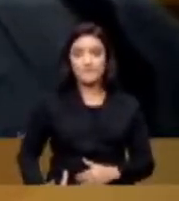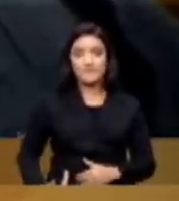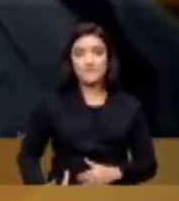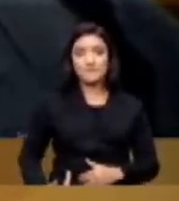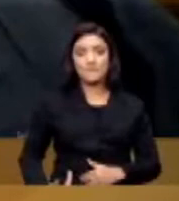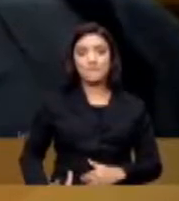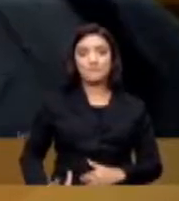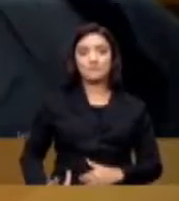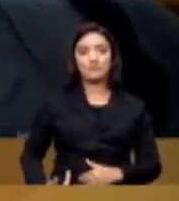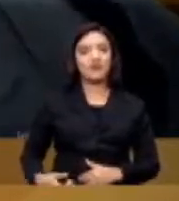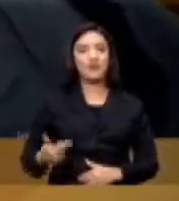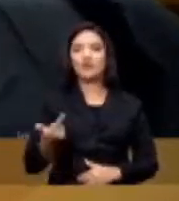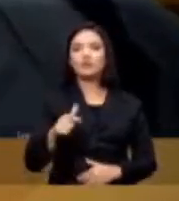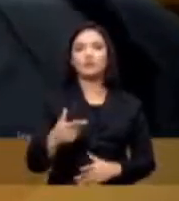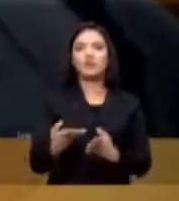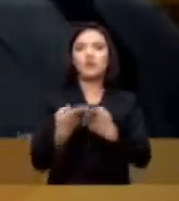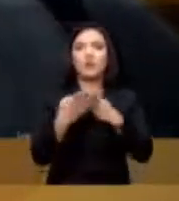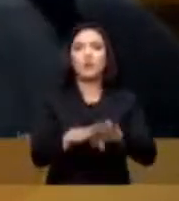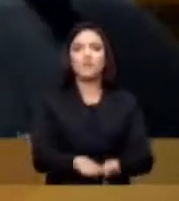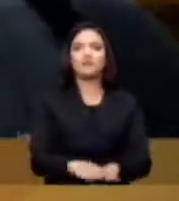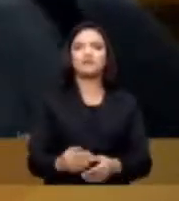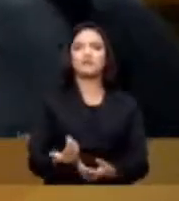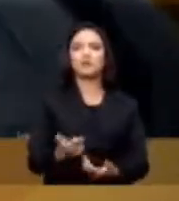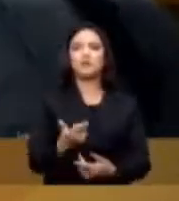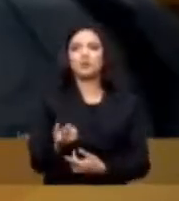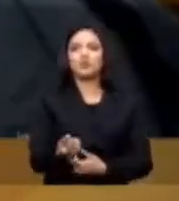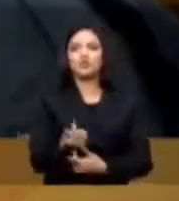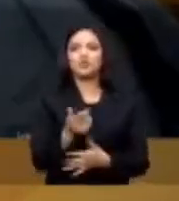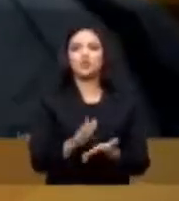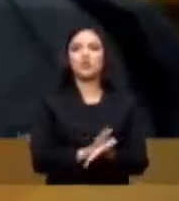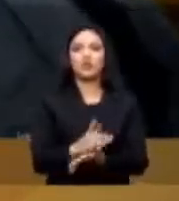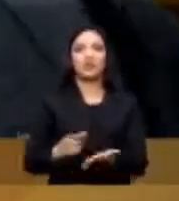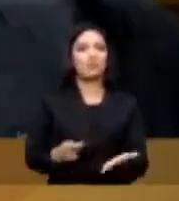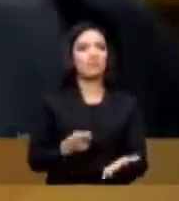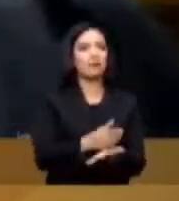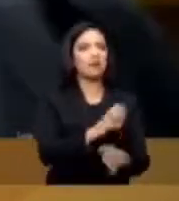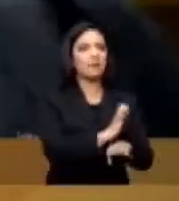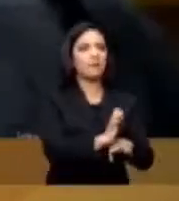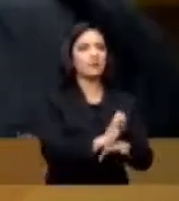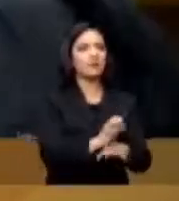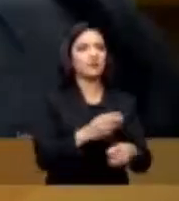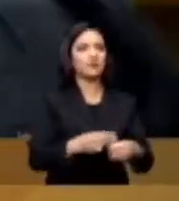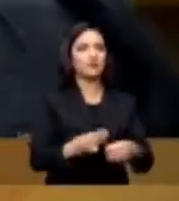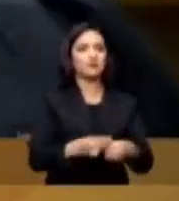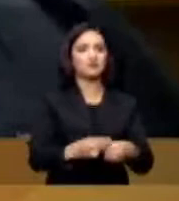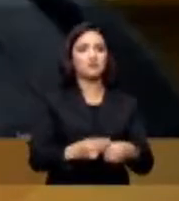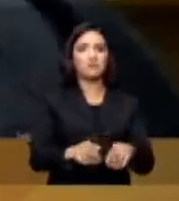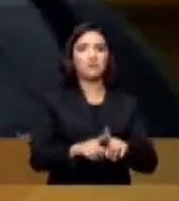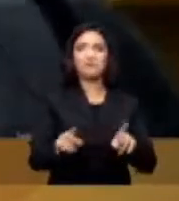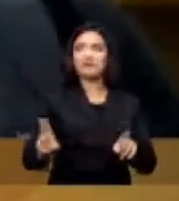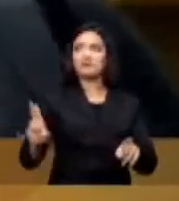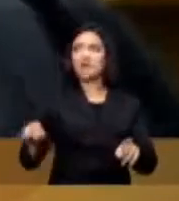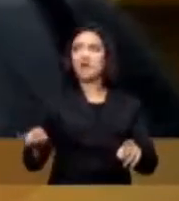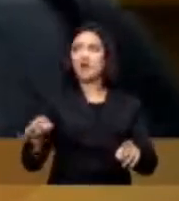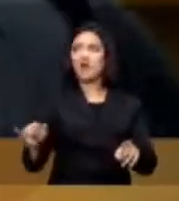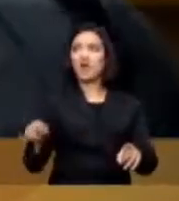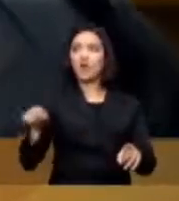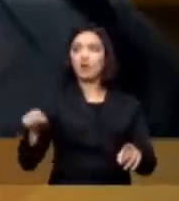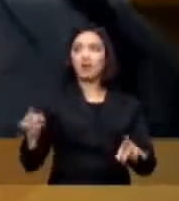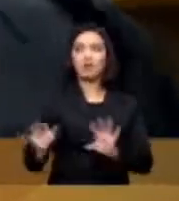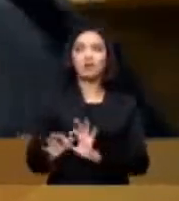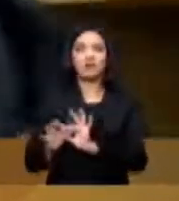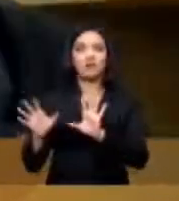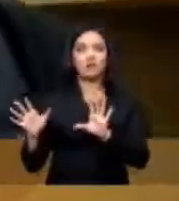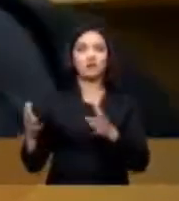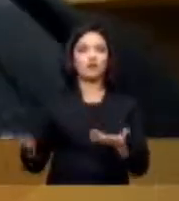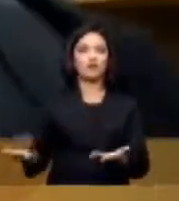qualquer compensação financeira para estados e municípios, uma vez que a União, que não é titular desse patrimônio,